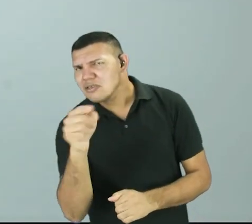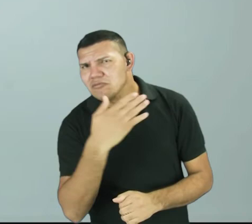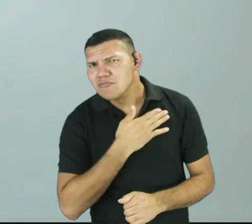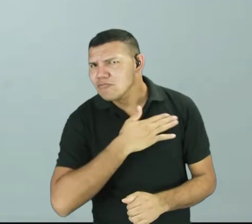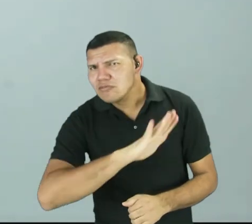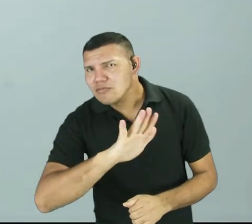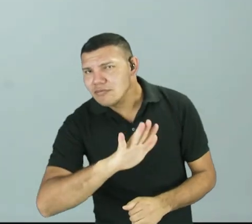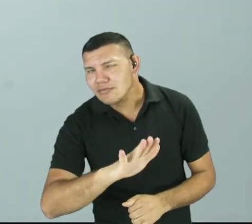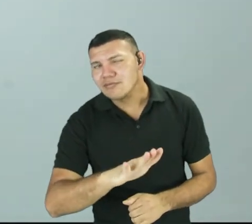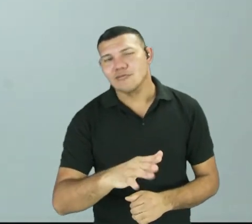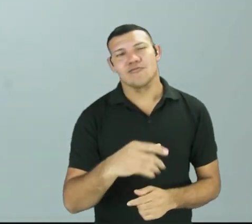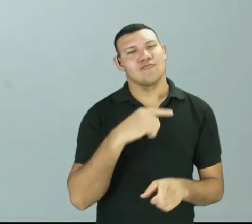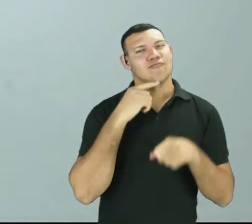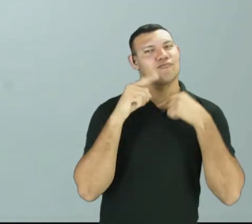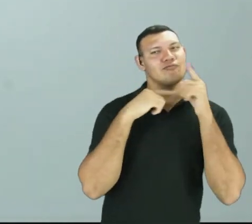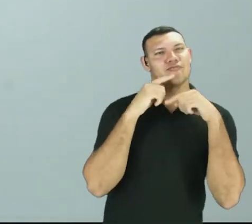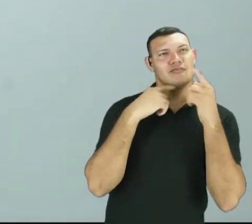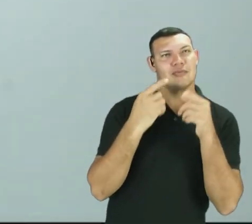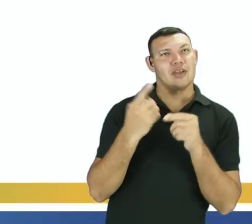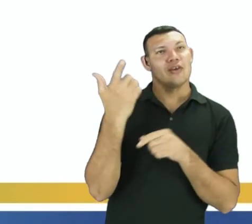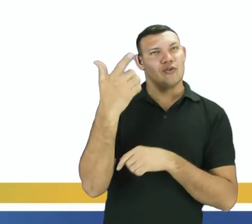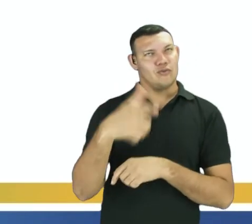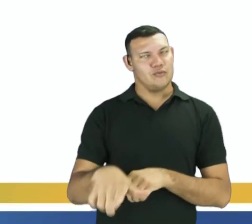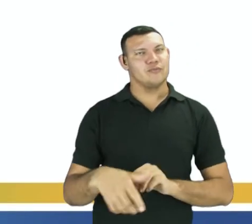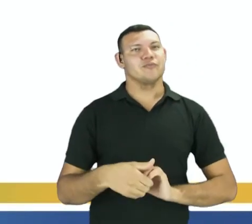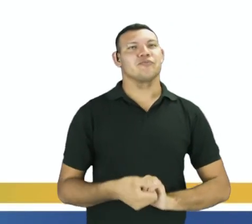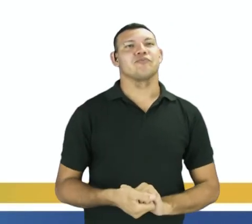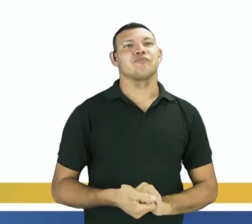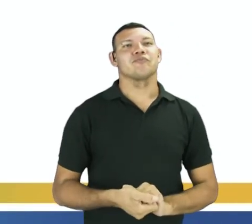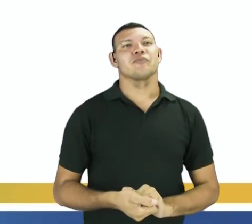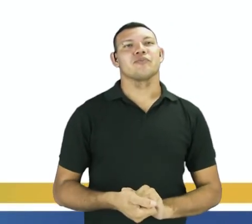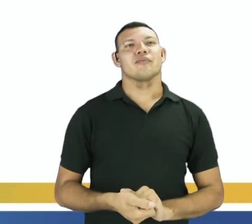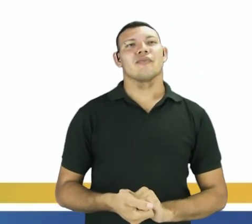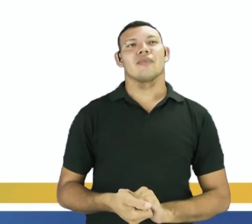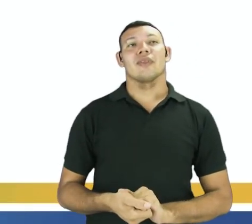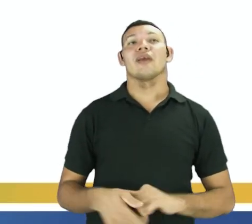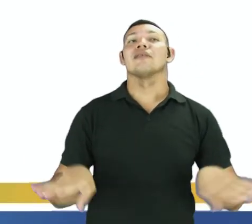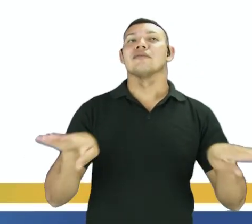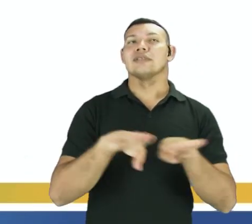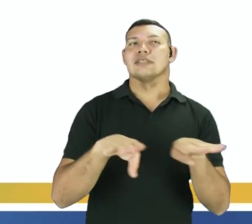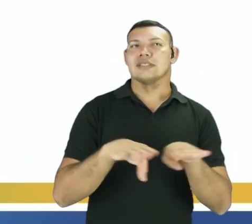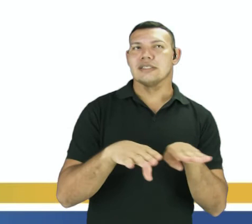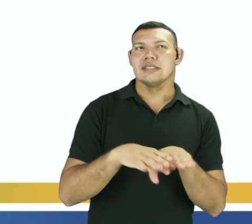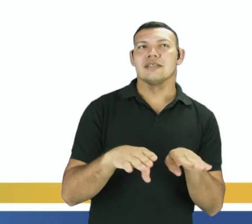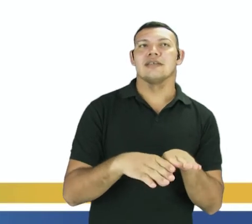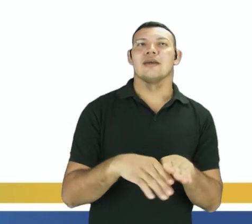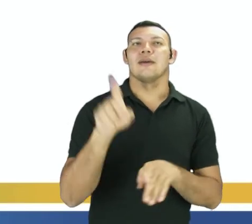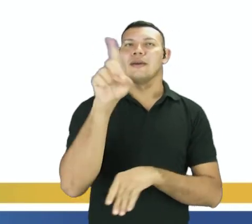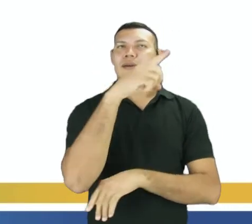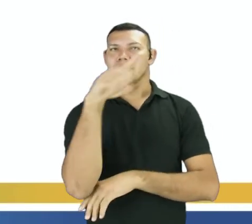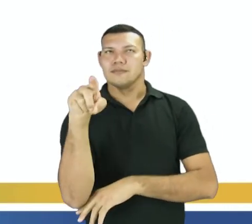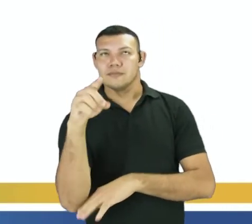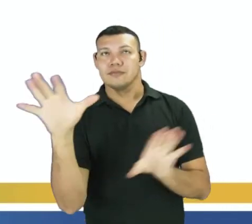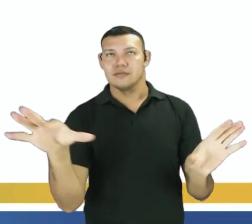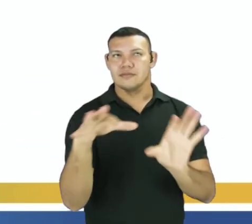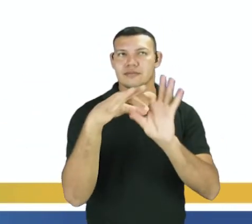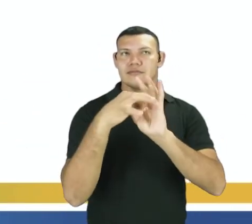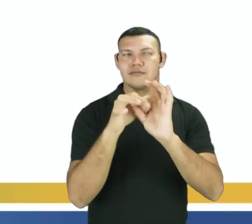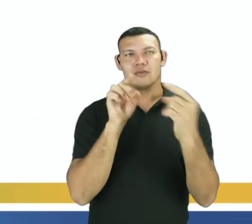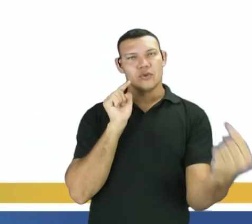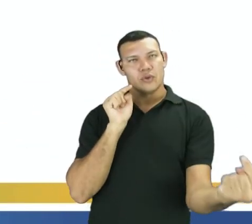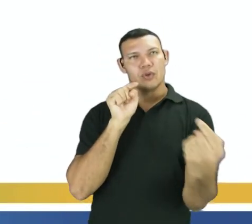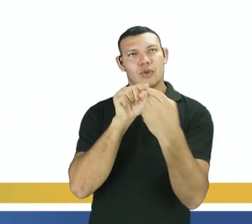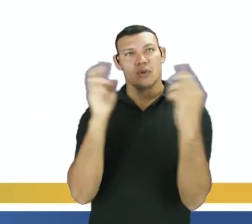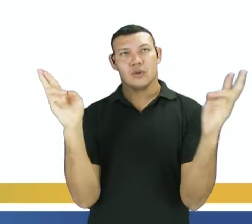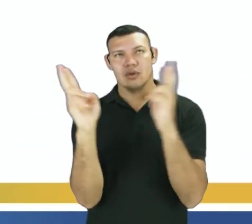Não são somente las hamburguesas, não são só os sanduíches ou os hambúrgueres, certo? Me gustam também las papas fritas, que é a nossa